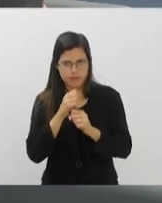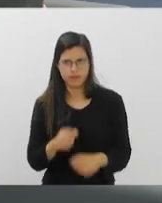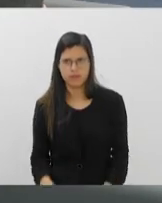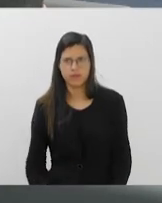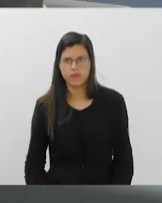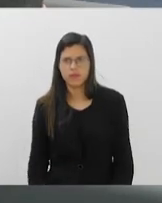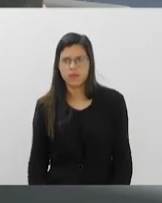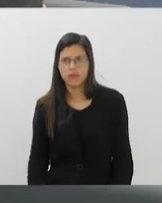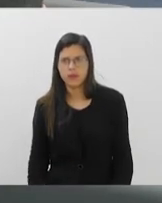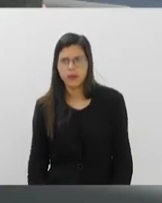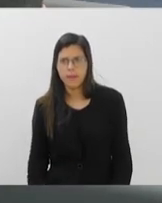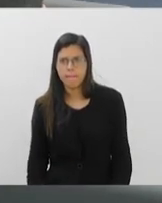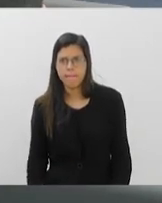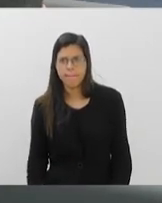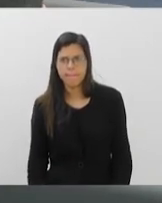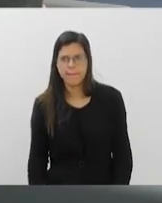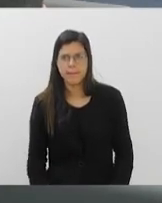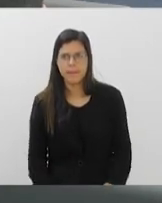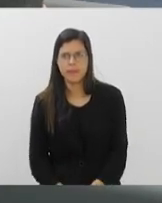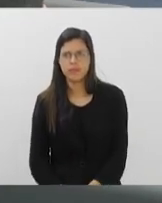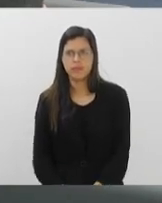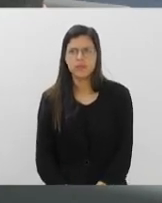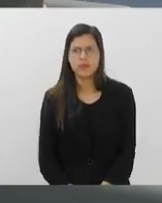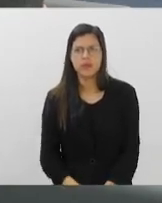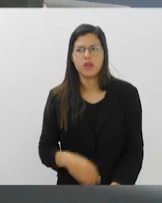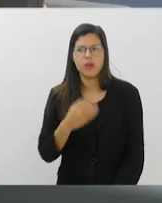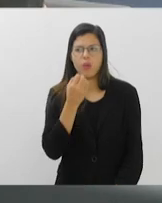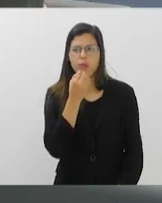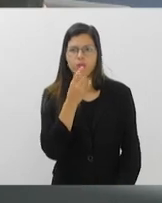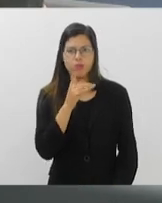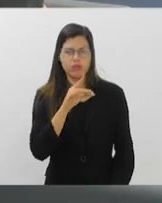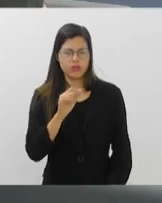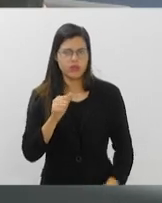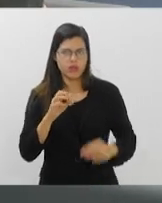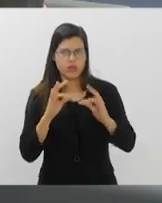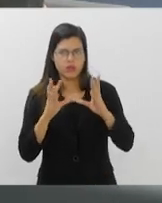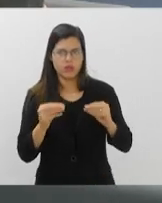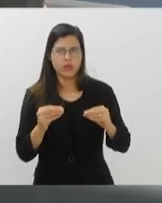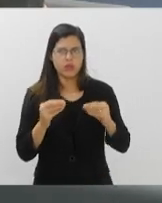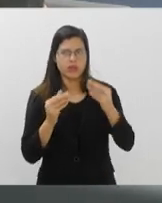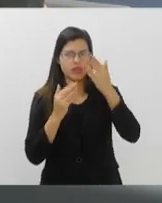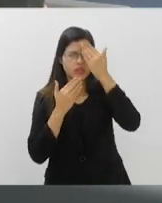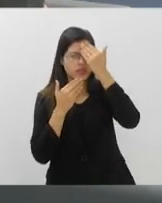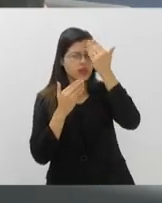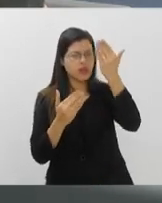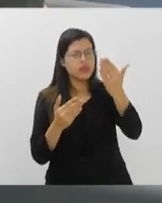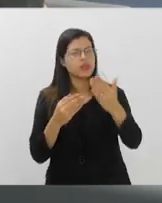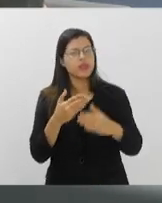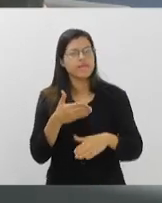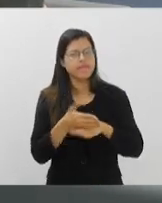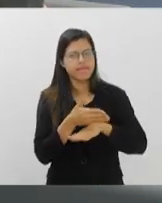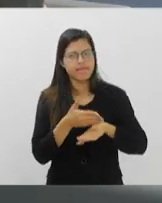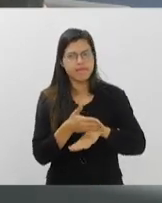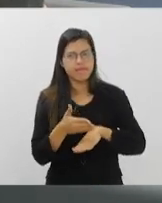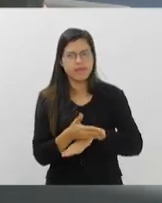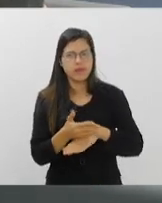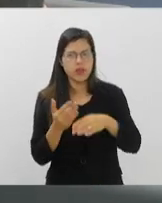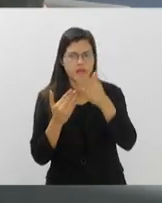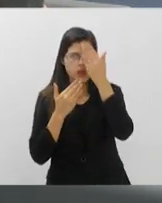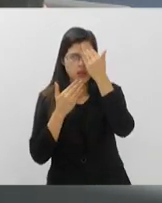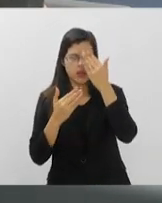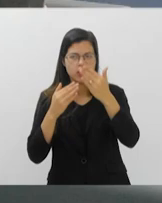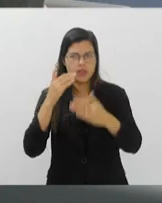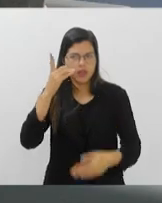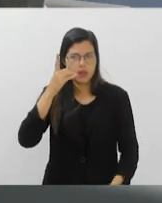é só puxar mais ele é mais arcaico bom dia a todos que estão aqui a gente agradece a a presença eh agradece especialmente a